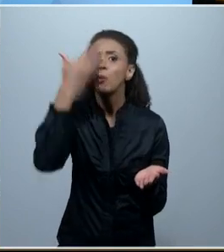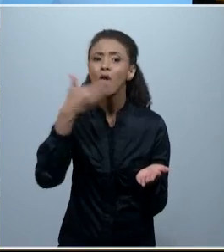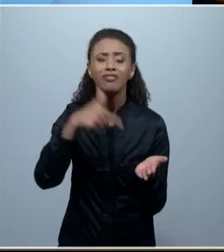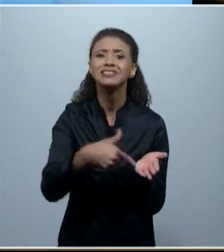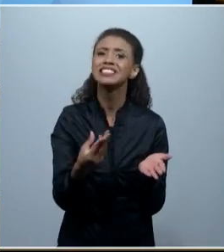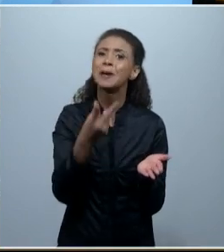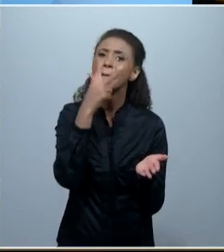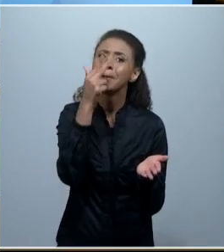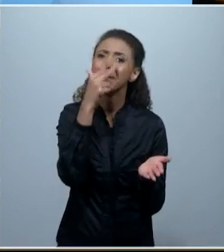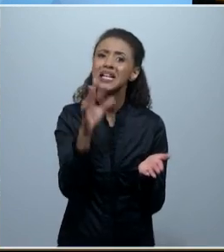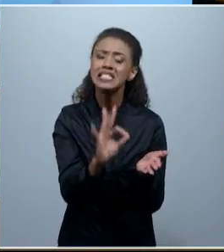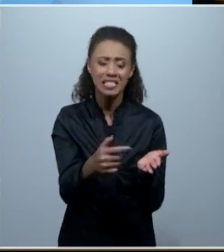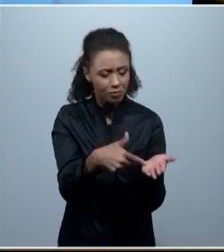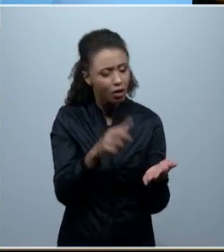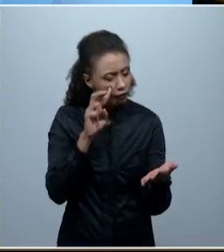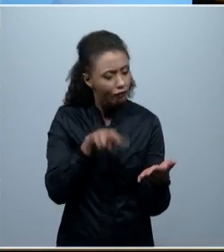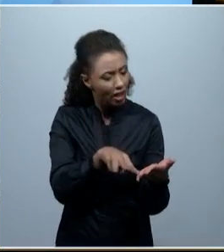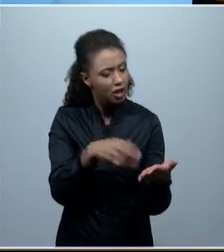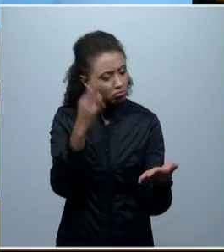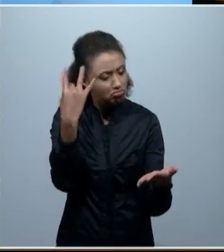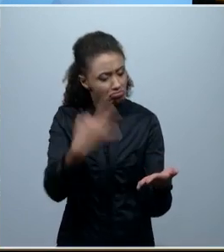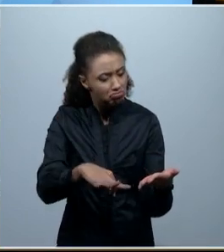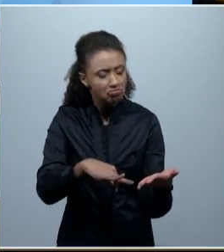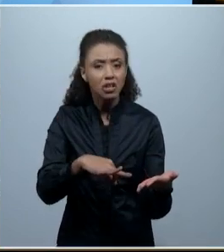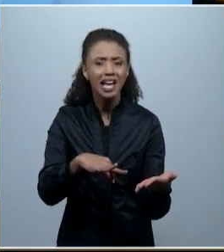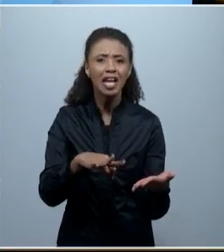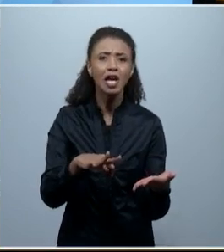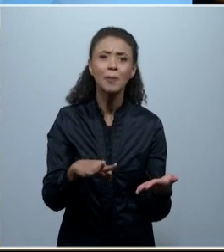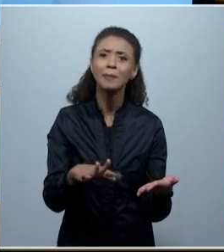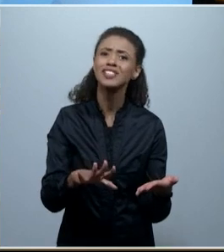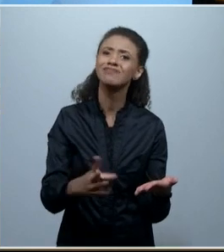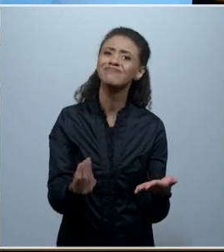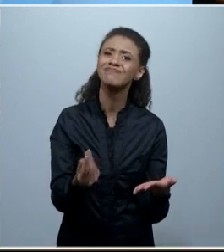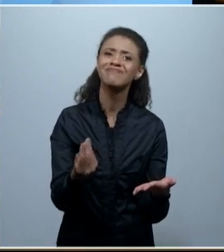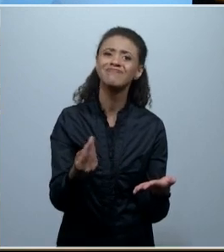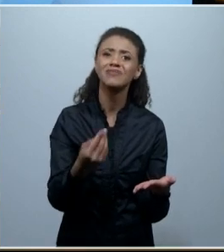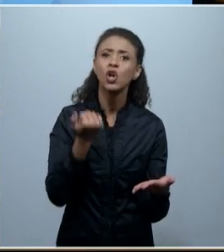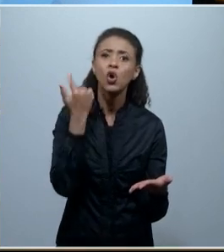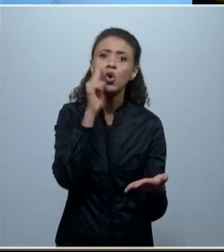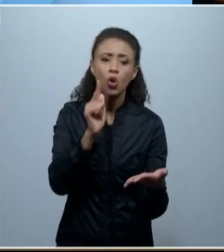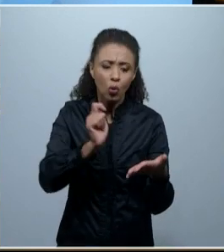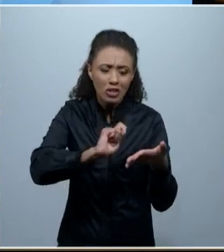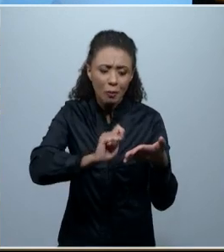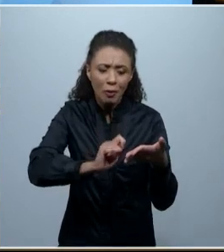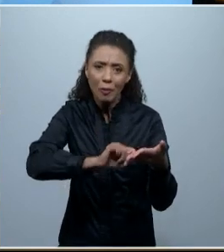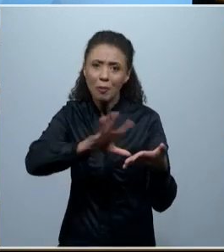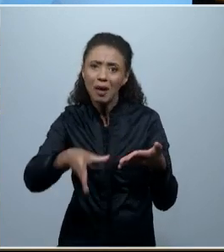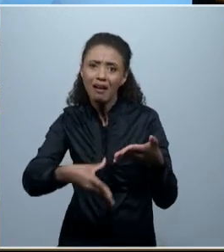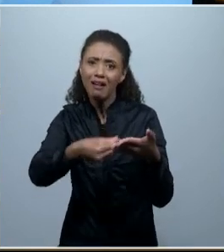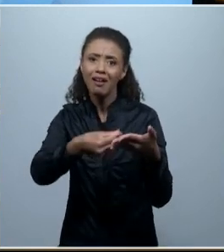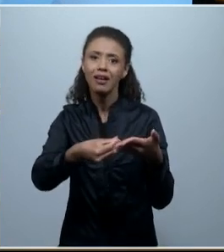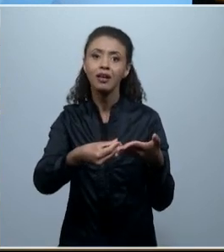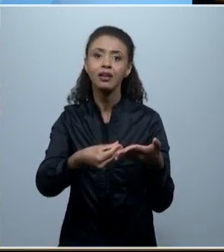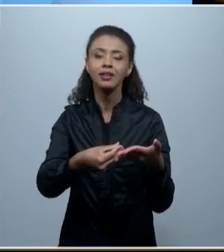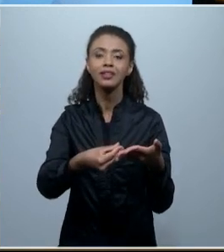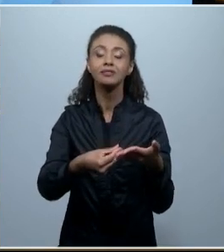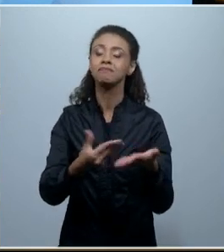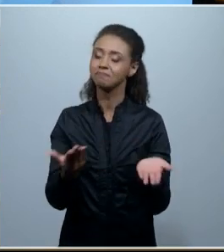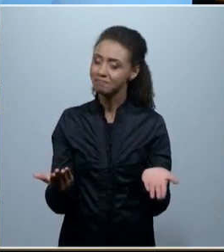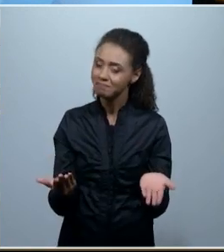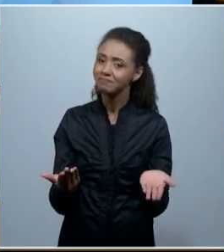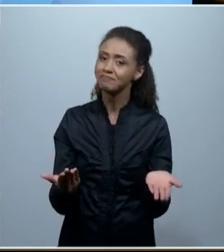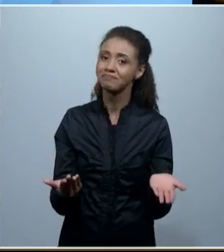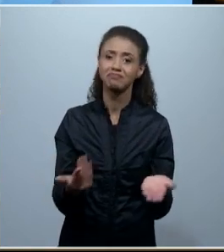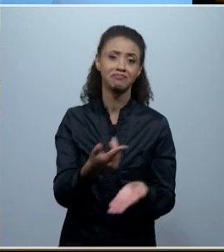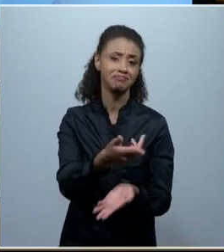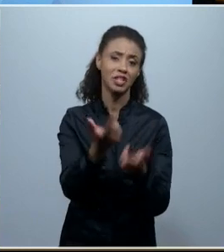tão simples eu olho pro meu desenho vejo que é verdade e ainda assim não consigo escrever a demonstração então ah eu quero começar dizendo para vocês